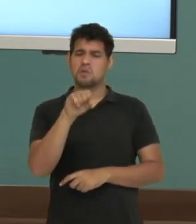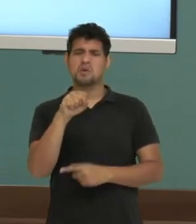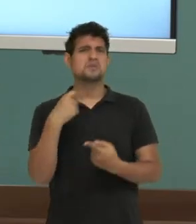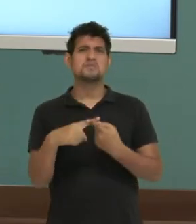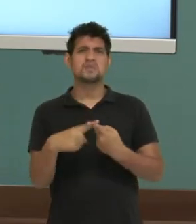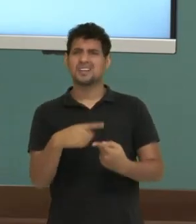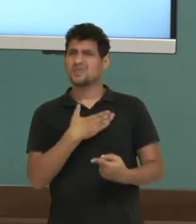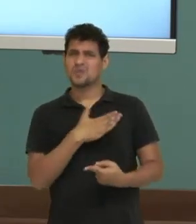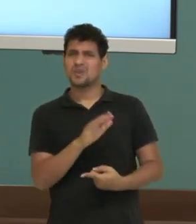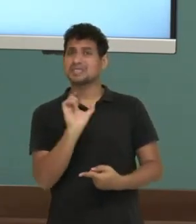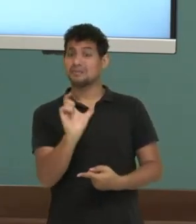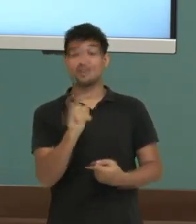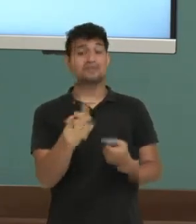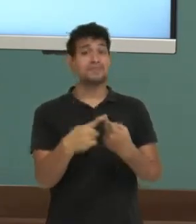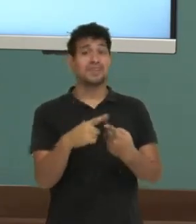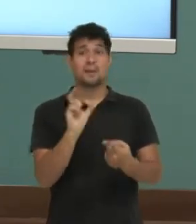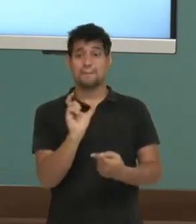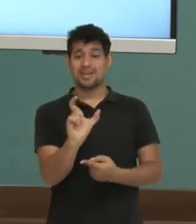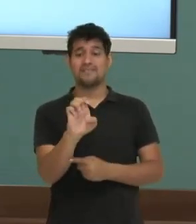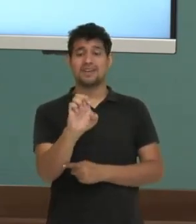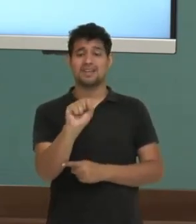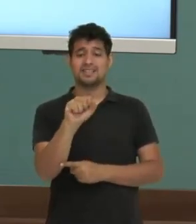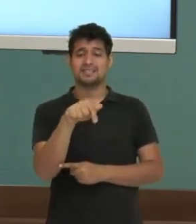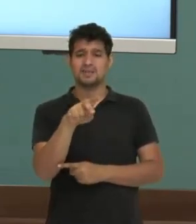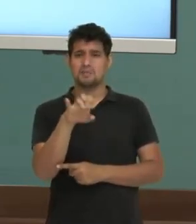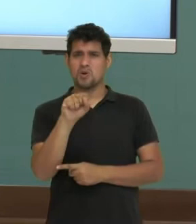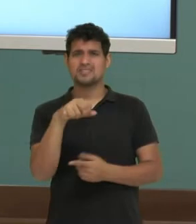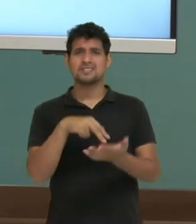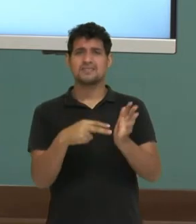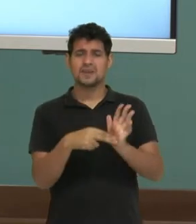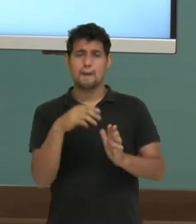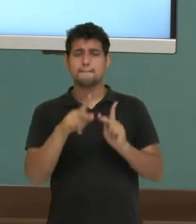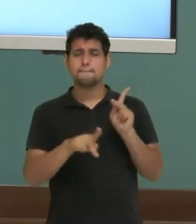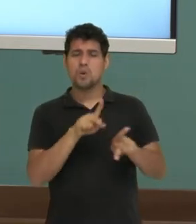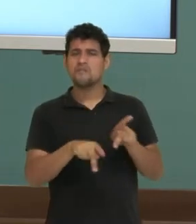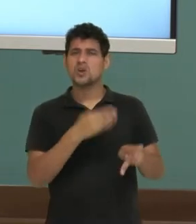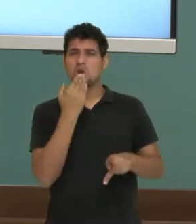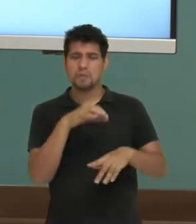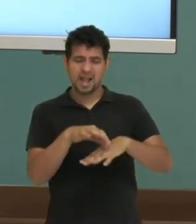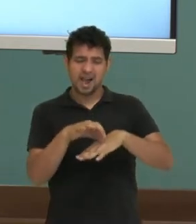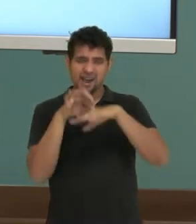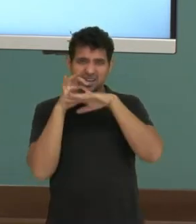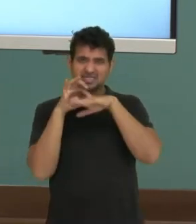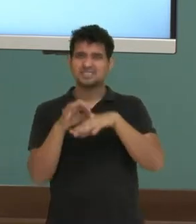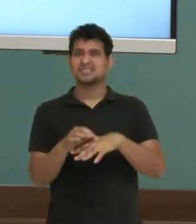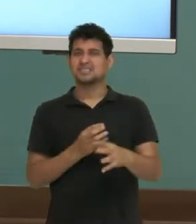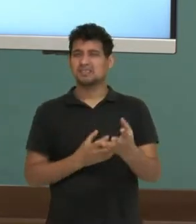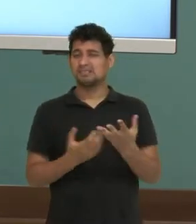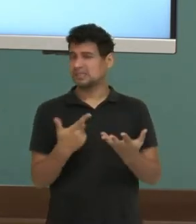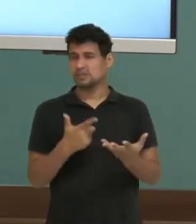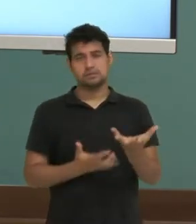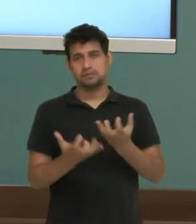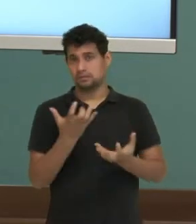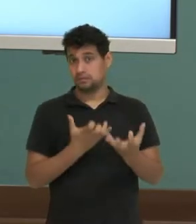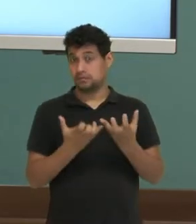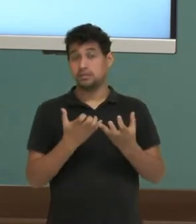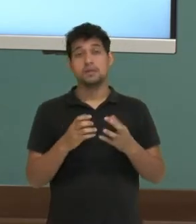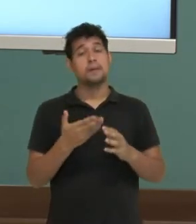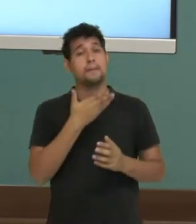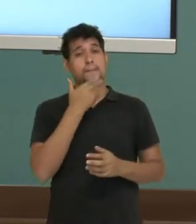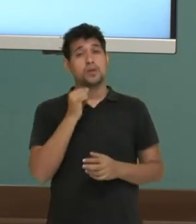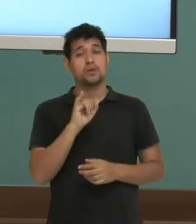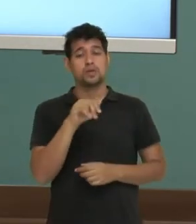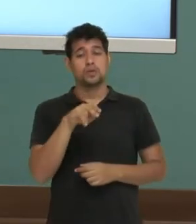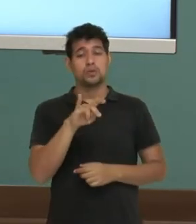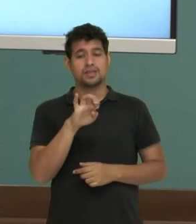Eles gostam de ser chamados de inuites, que significa homem do gelo, ou então ser humano, né? Então essa é a diferença. Bom, tem